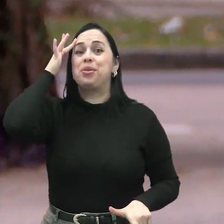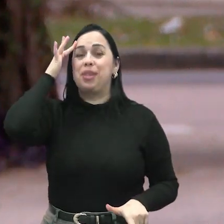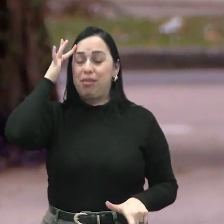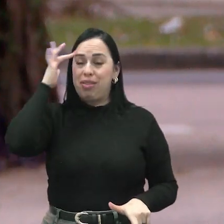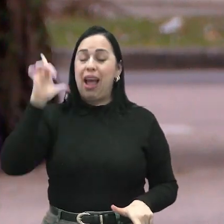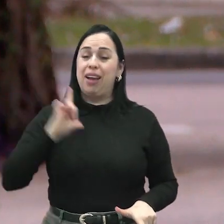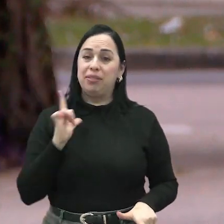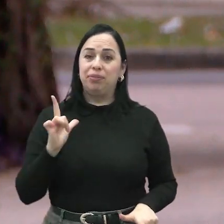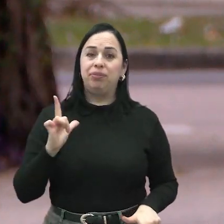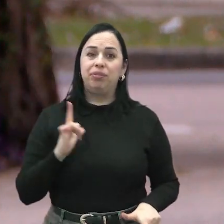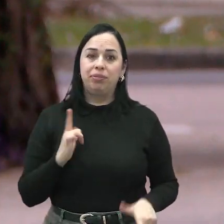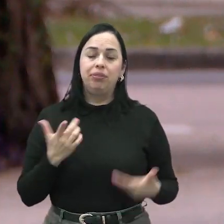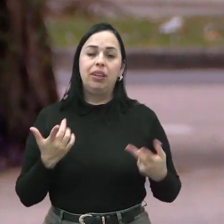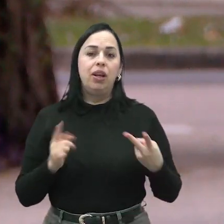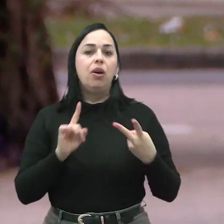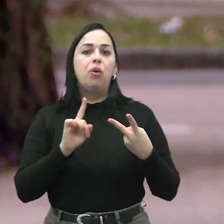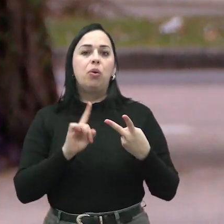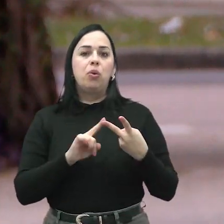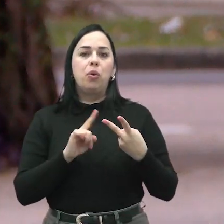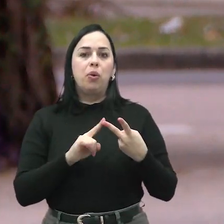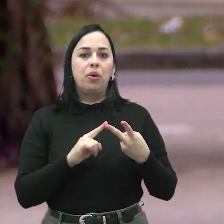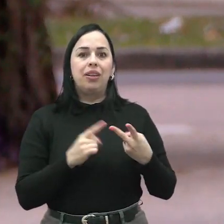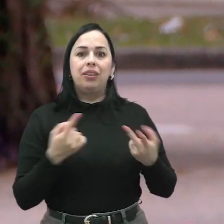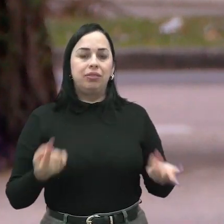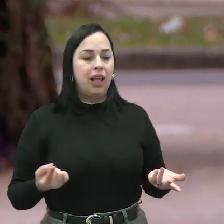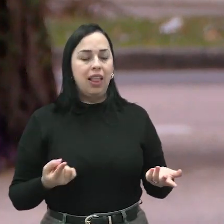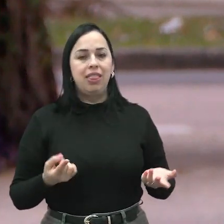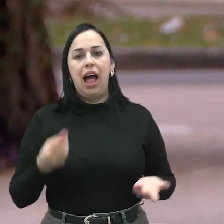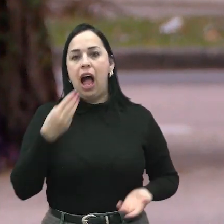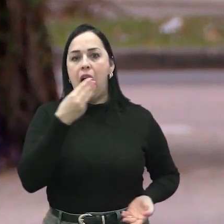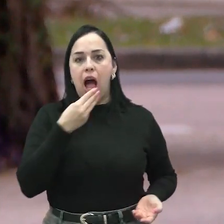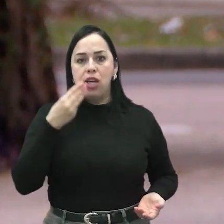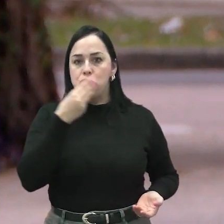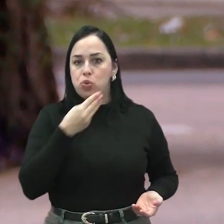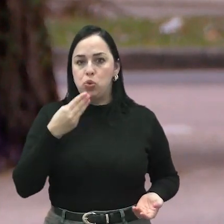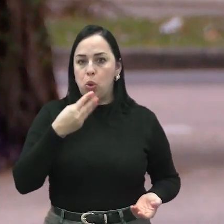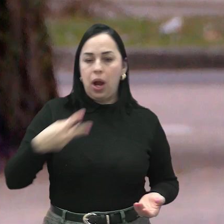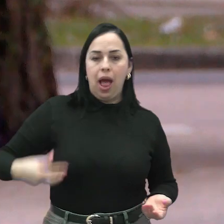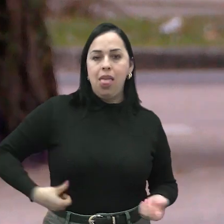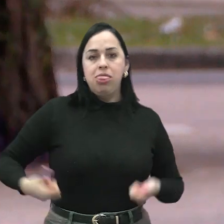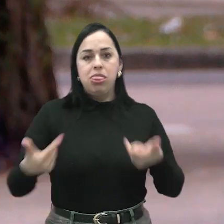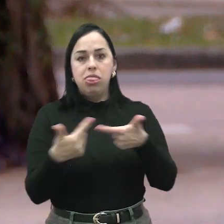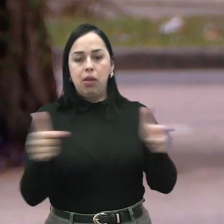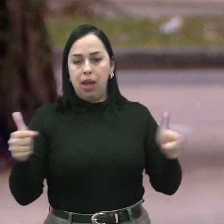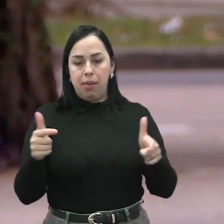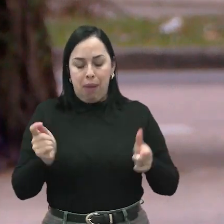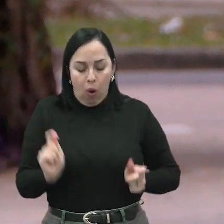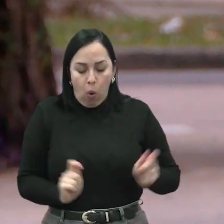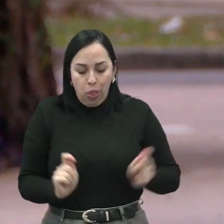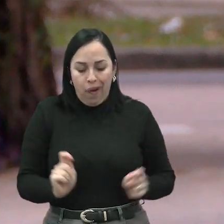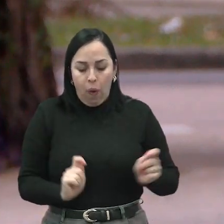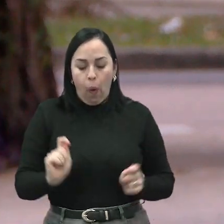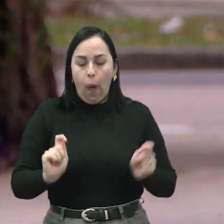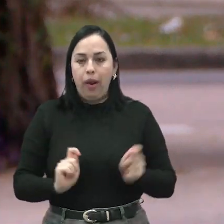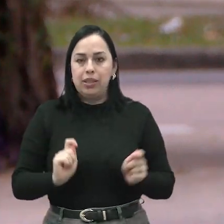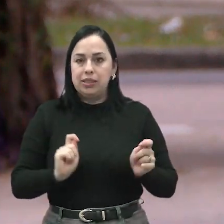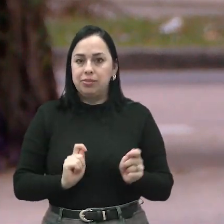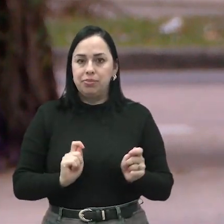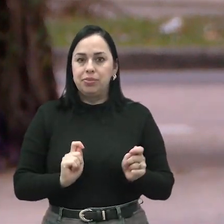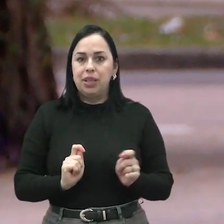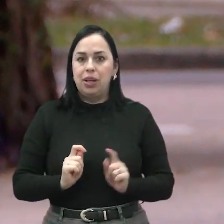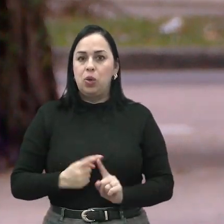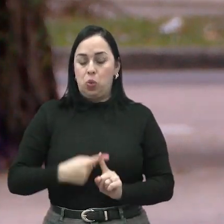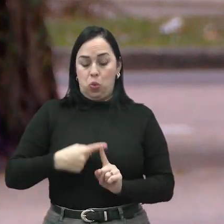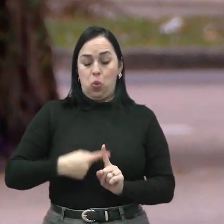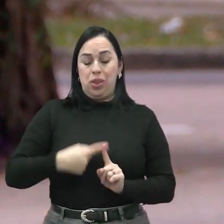das pessoas que sofrem com a doença, que é quando o corpo não produz insulina o suficiente para poder